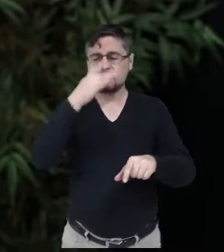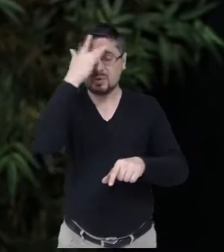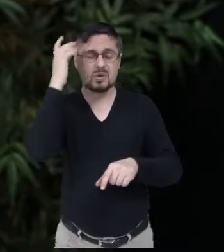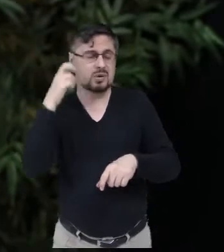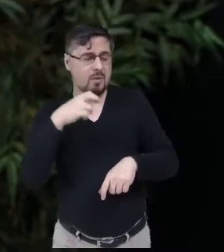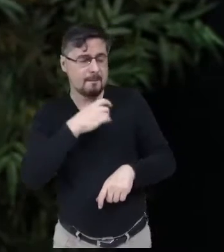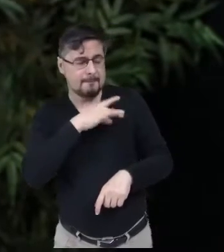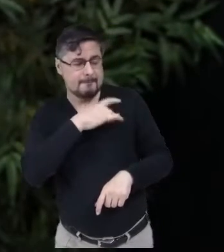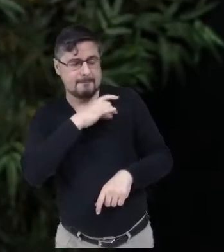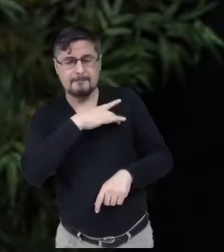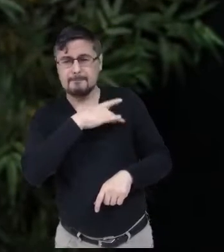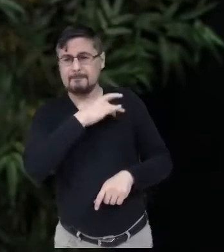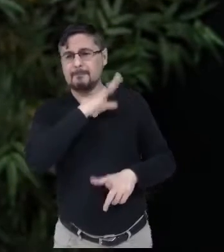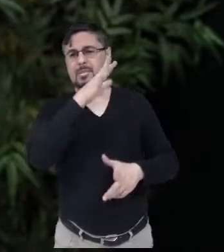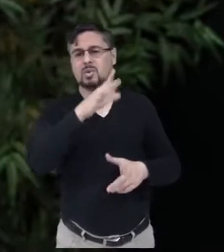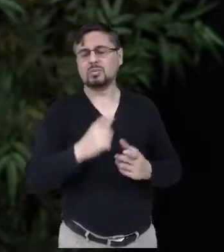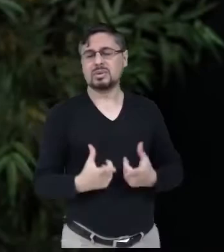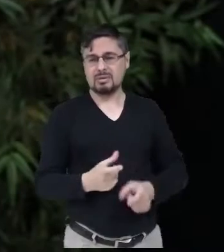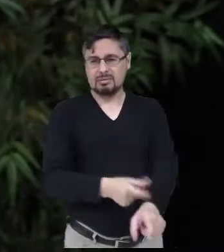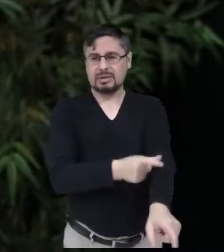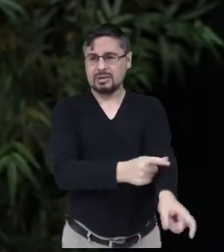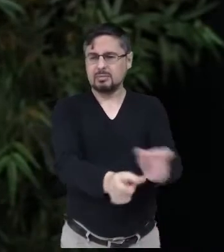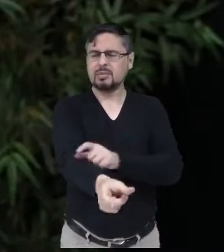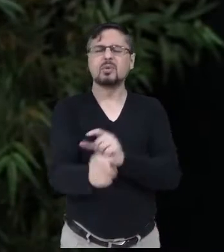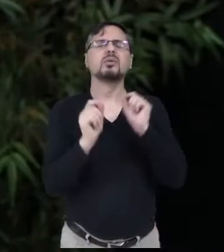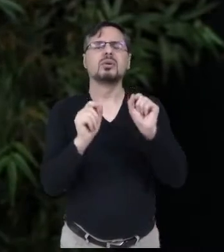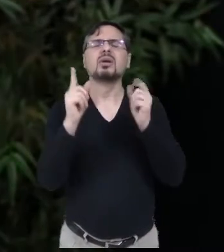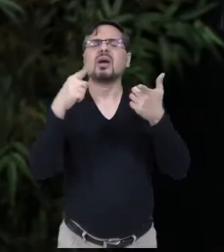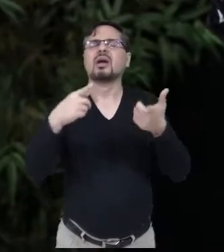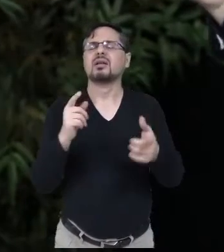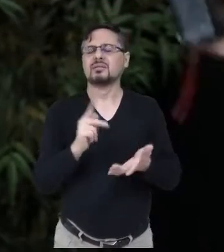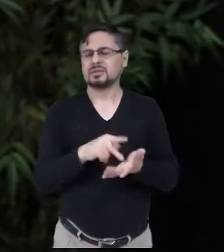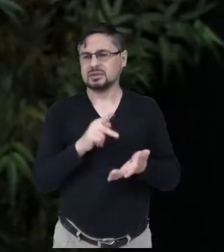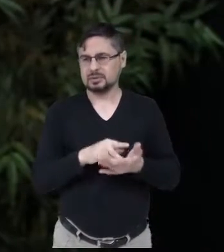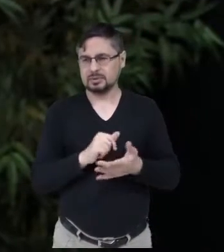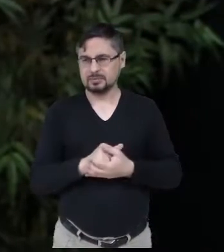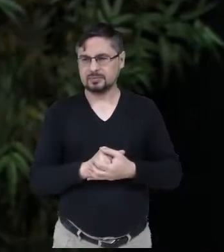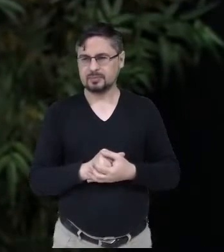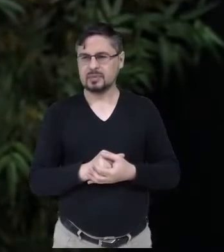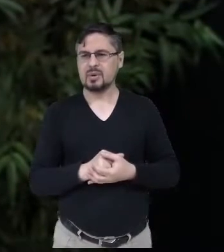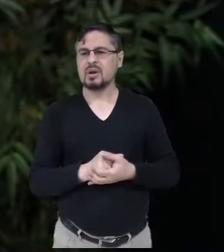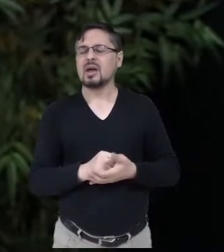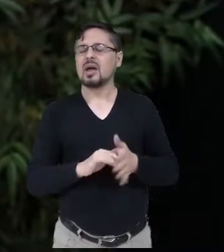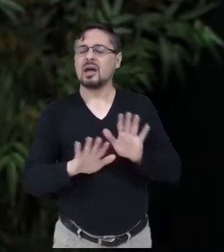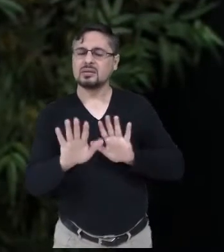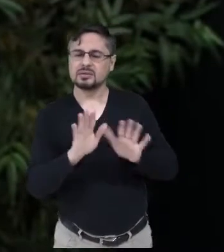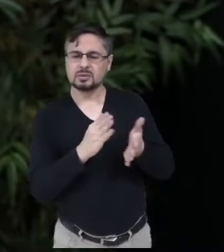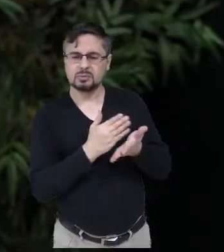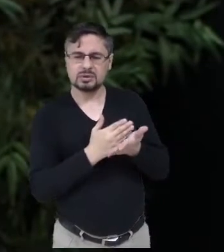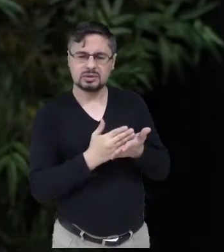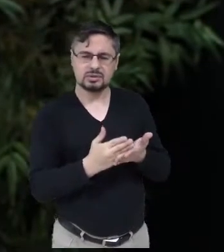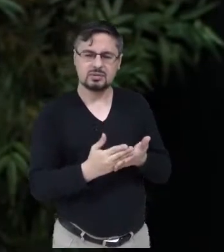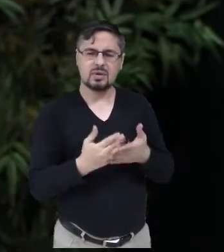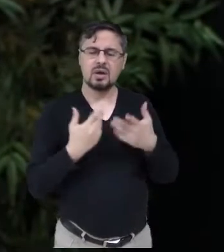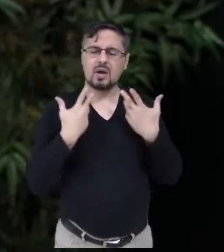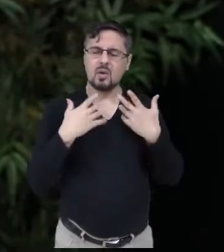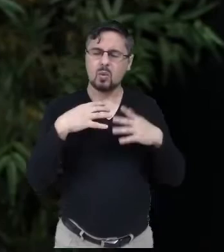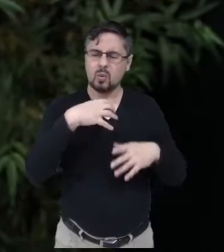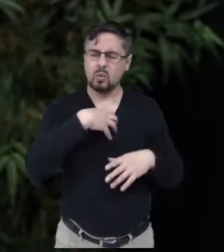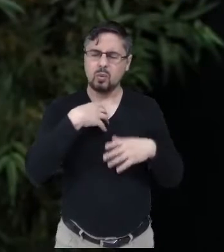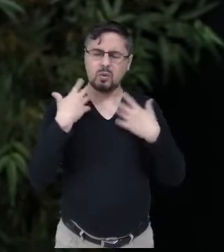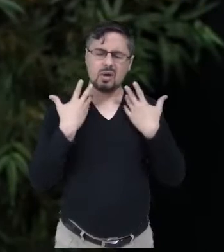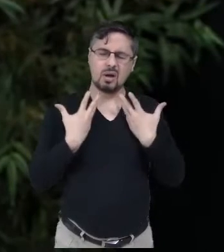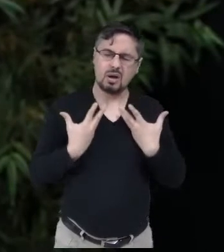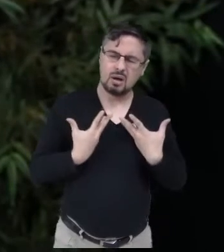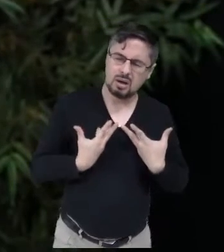para você do que de fato era a lepra. Ela geralmente começava trazendo um cansaço